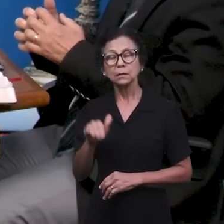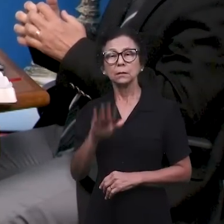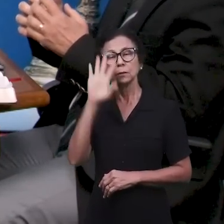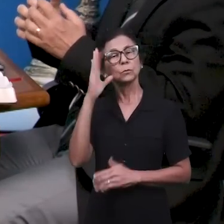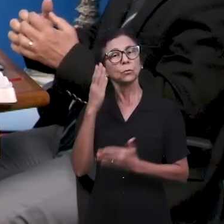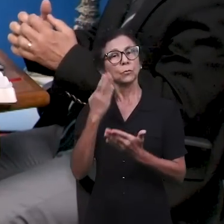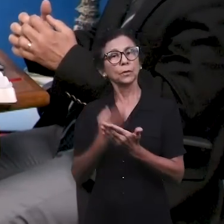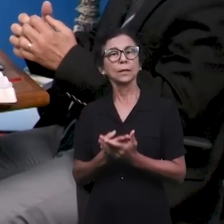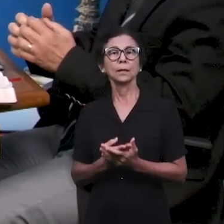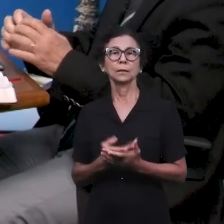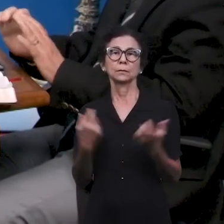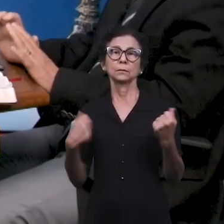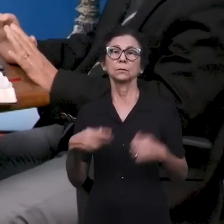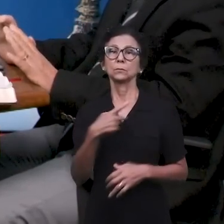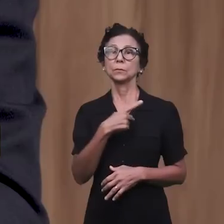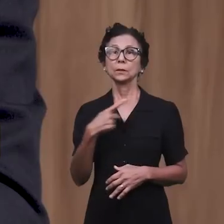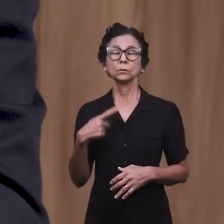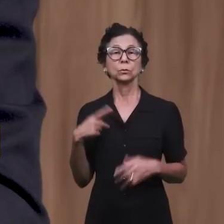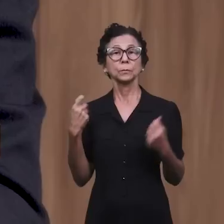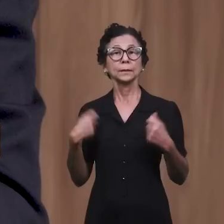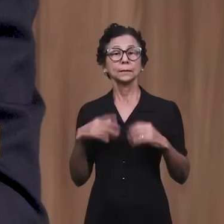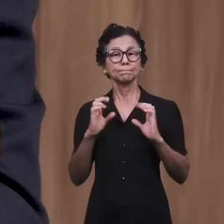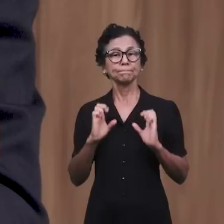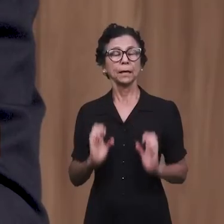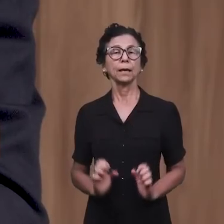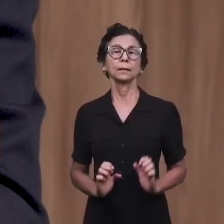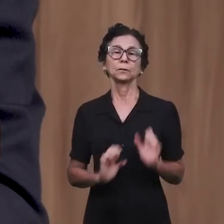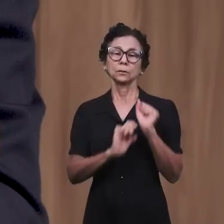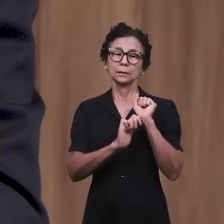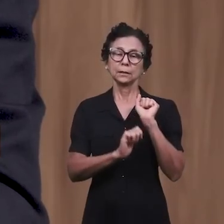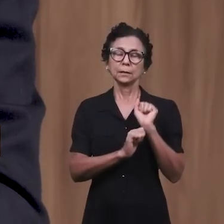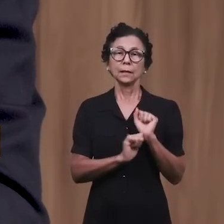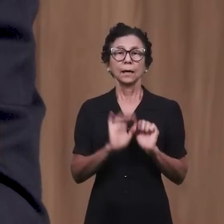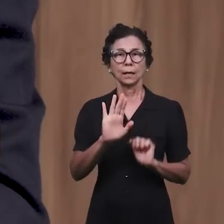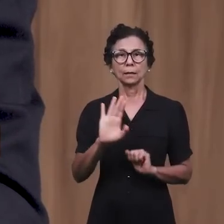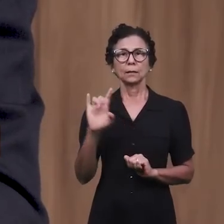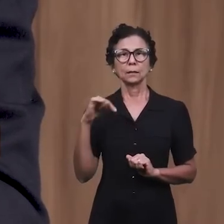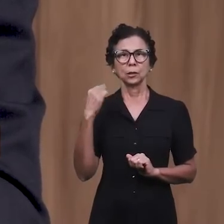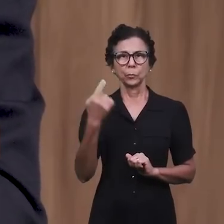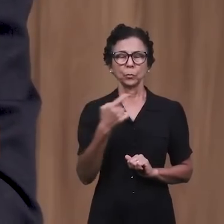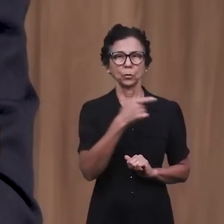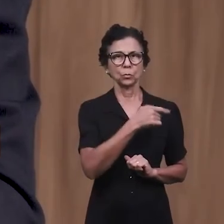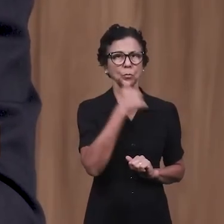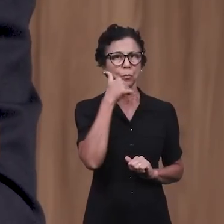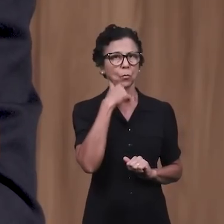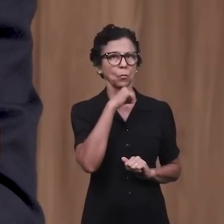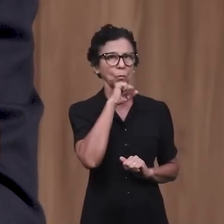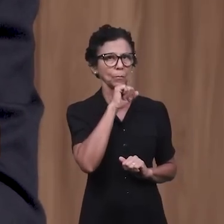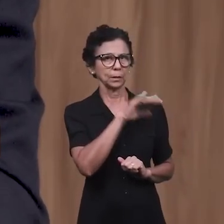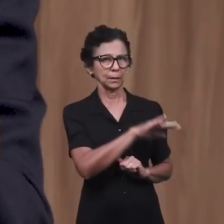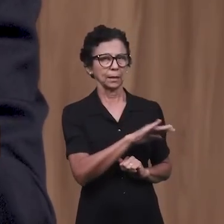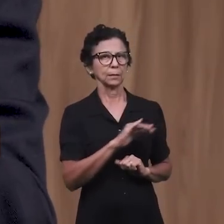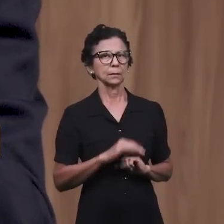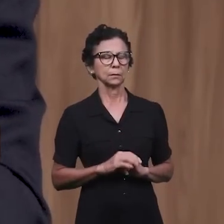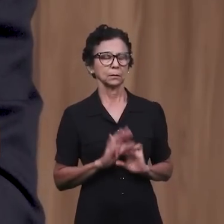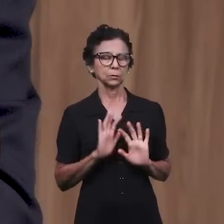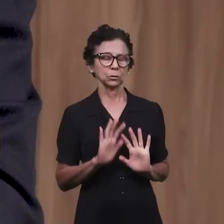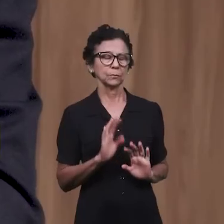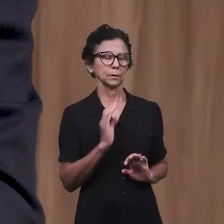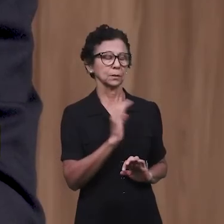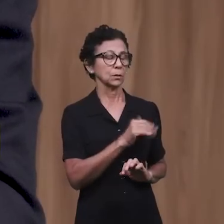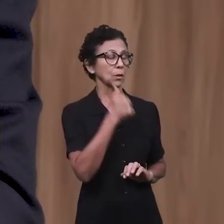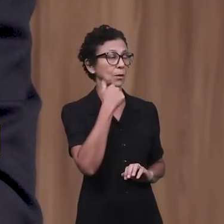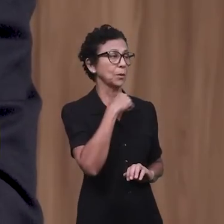que conservar isso. A única coisa depois que eu disse para a mãe dela não ouviu o que ela comentou. Eu disse, mamãe,